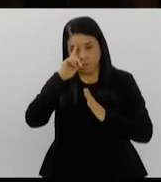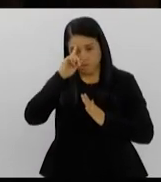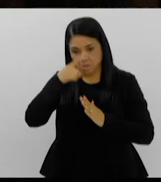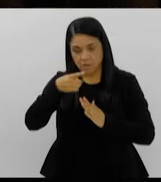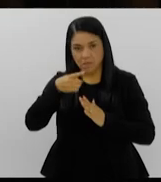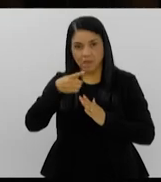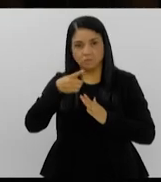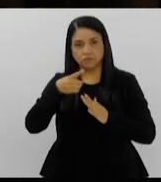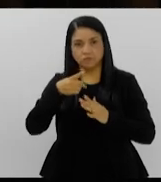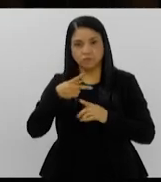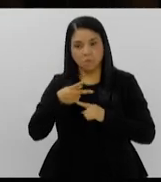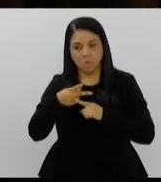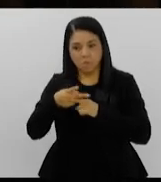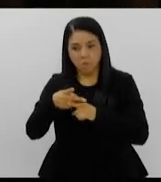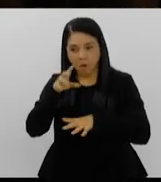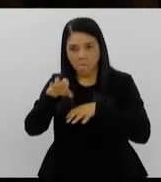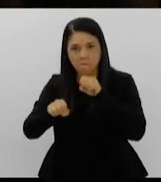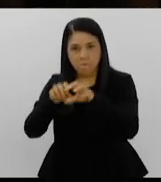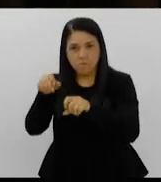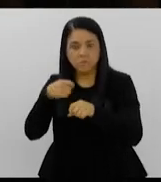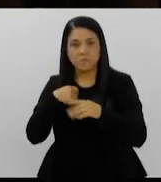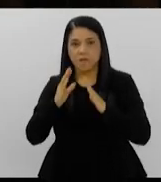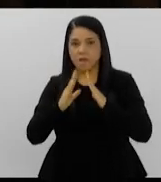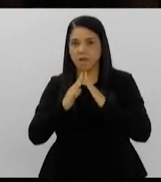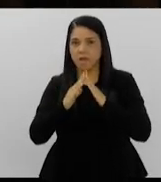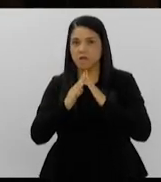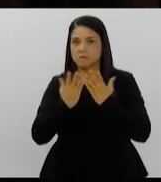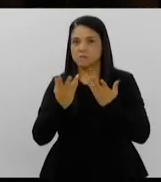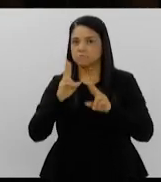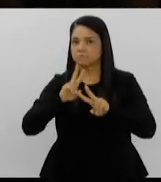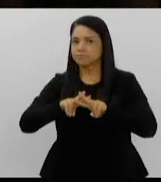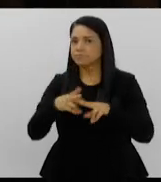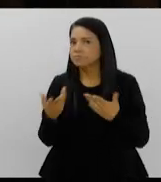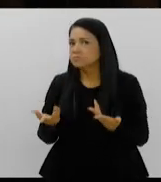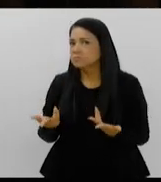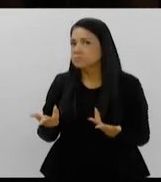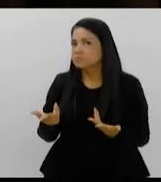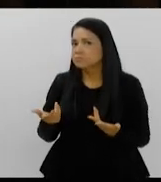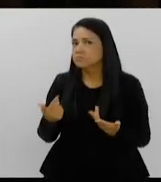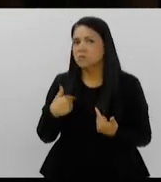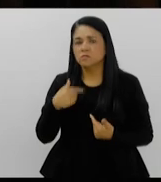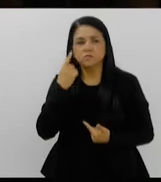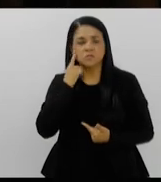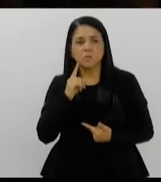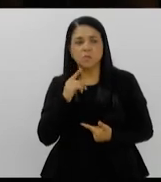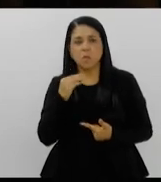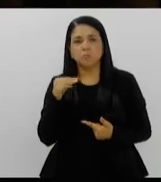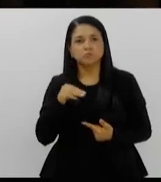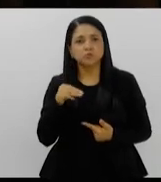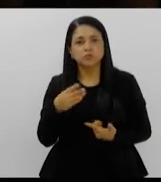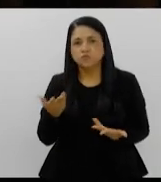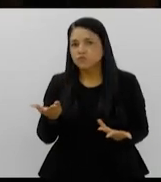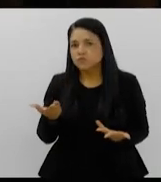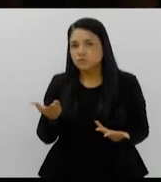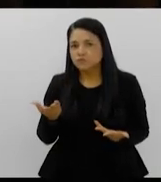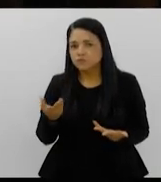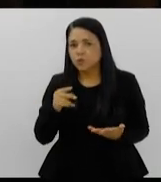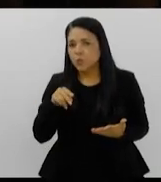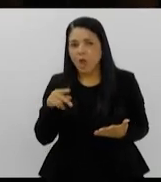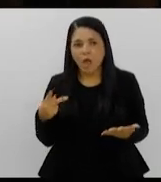apreensão na minha casa e, sem saber o motivo ainda, o que